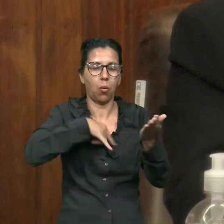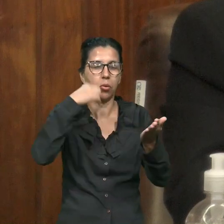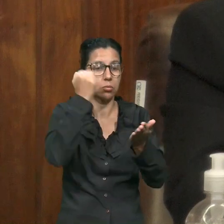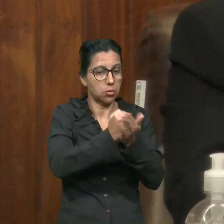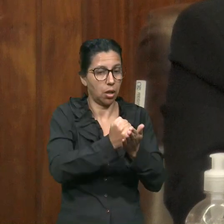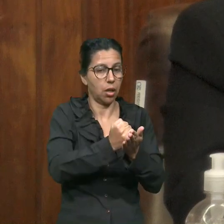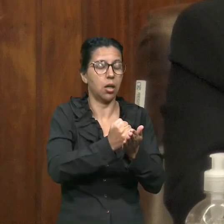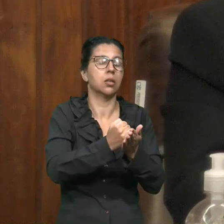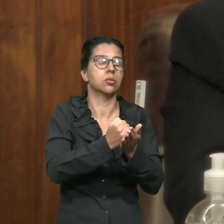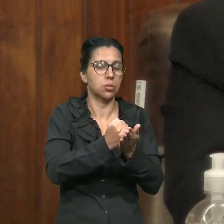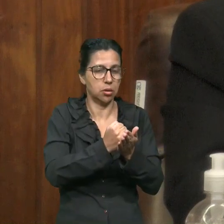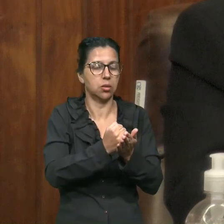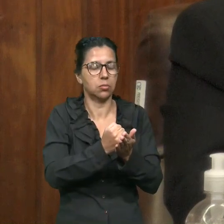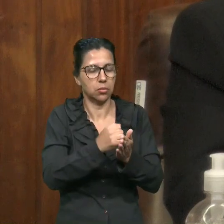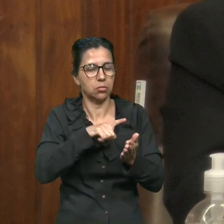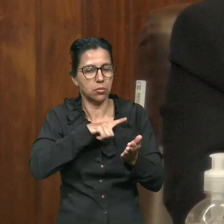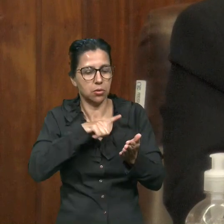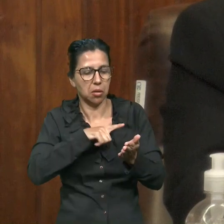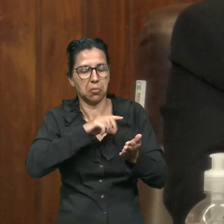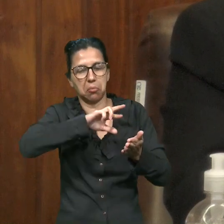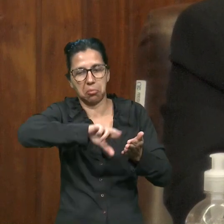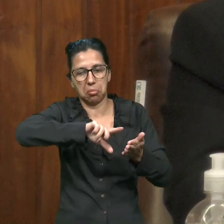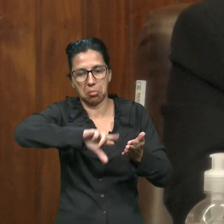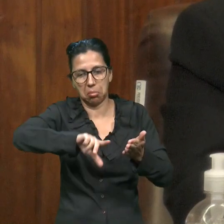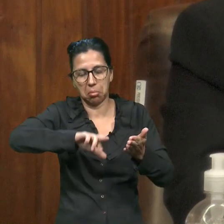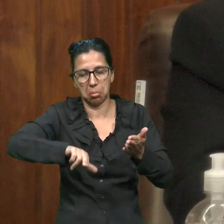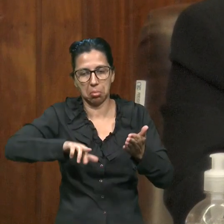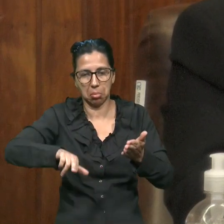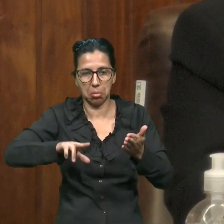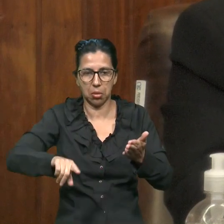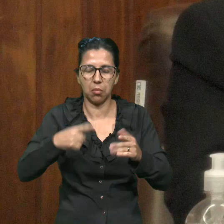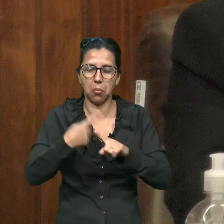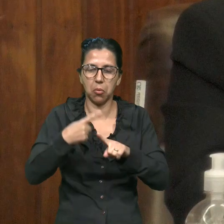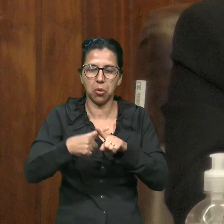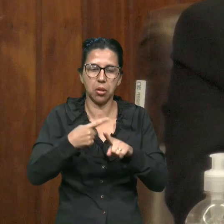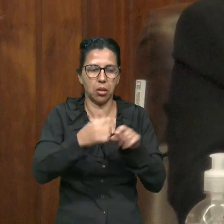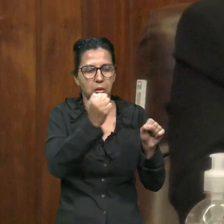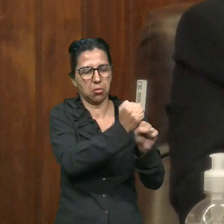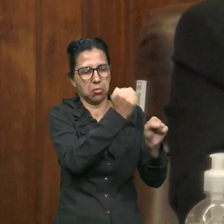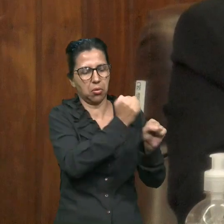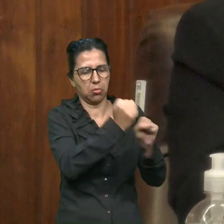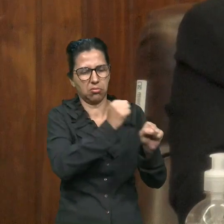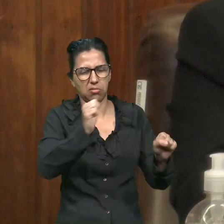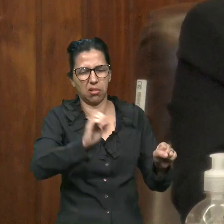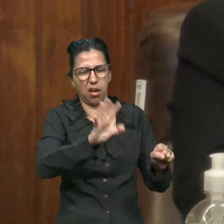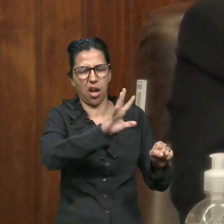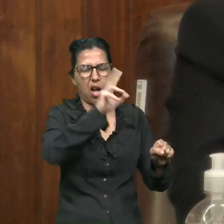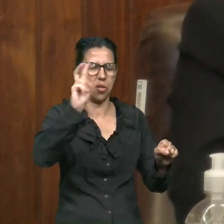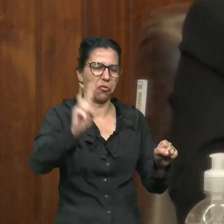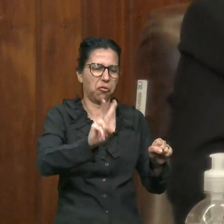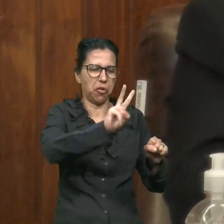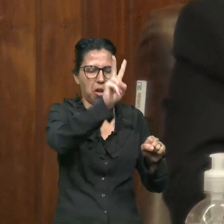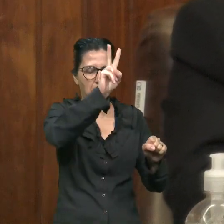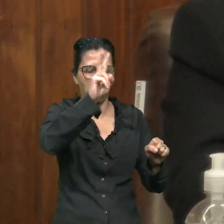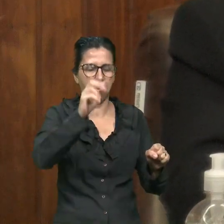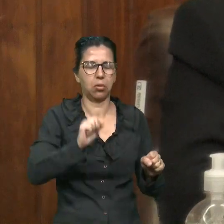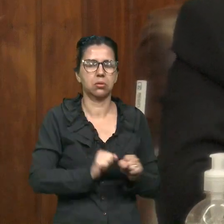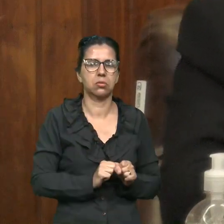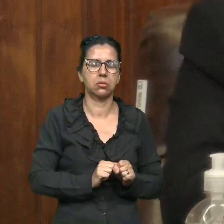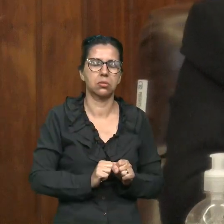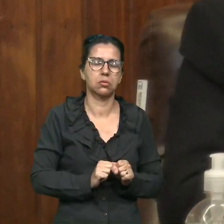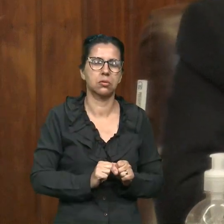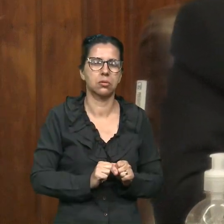abaixo apresentados com aditivos que encareceram as obras e macularam o processo licitatório.